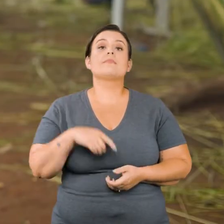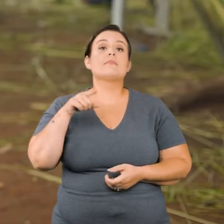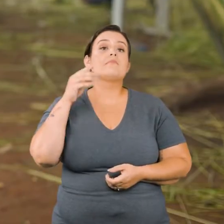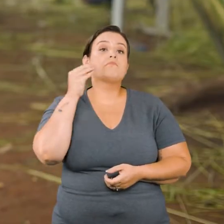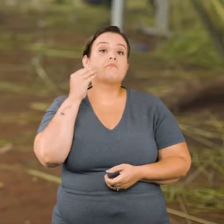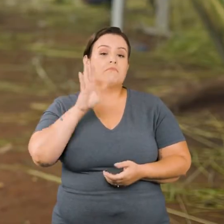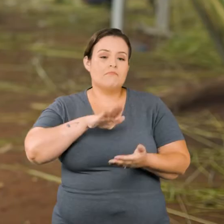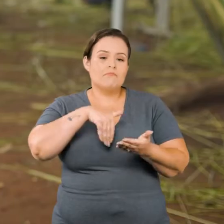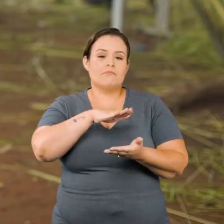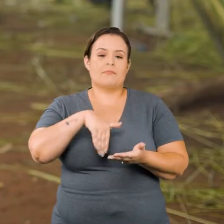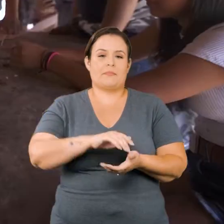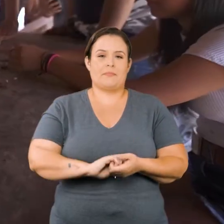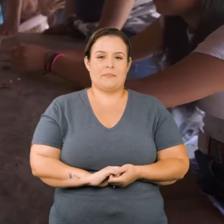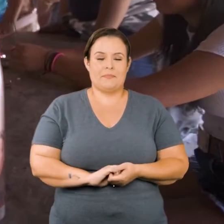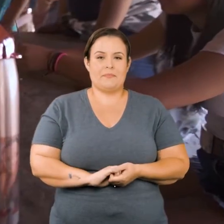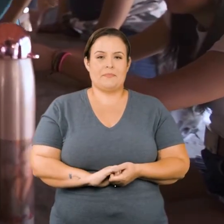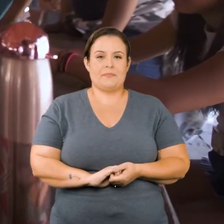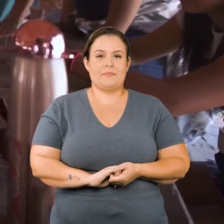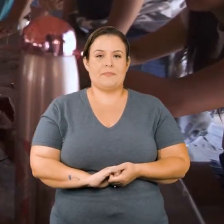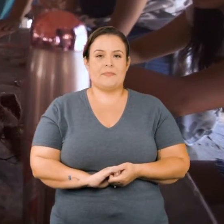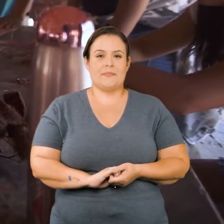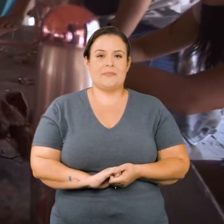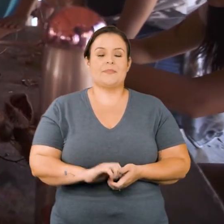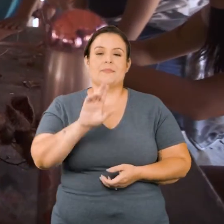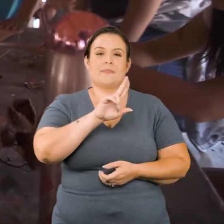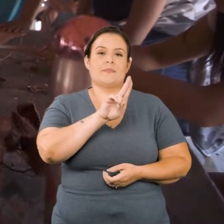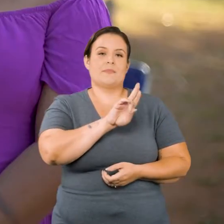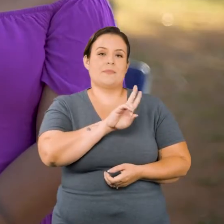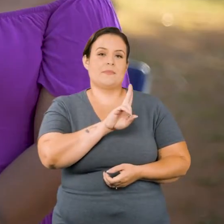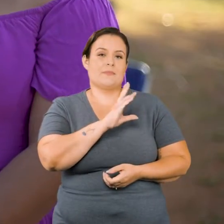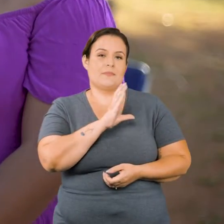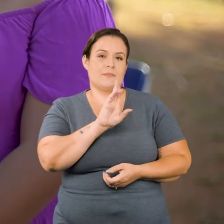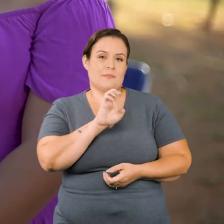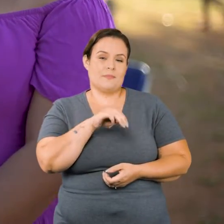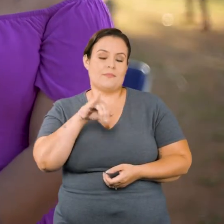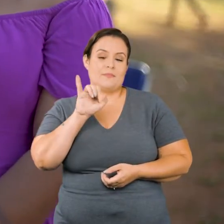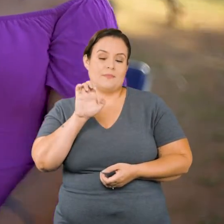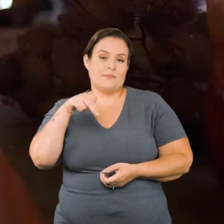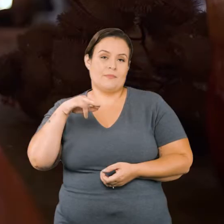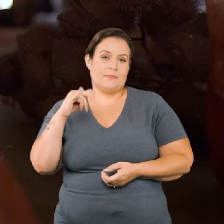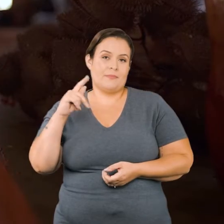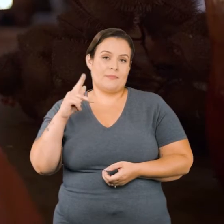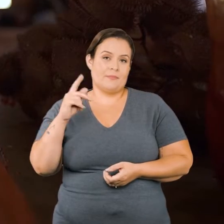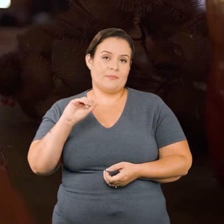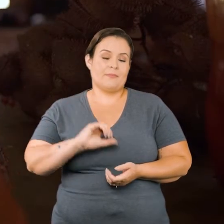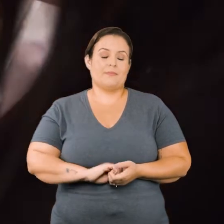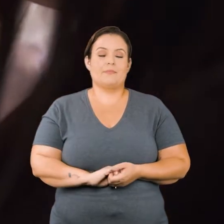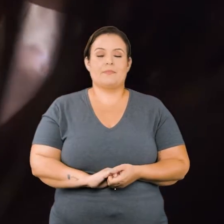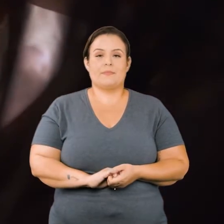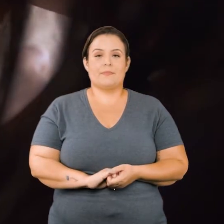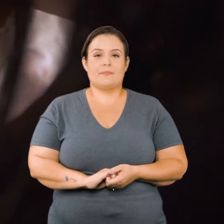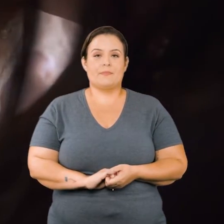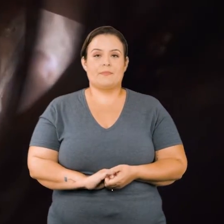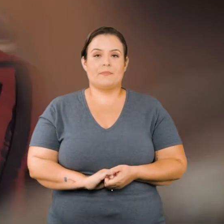A parte que eu mais gostei, acho que foi... Alana Saboré, estudante. Eu usei urucum, genipapo. As jovens passam pigmentos